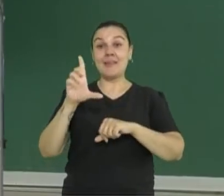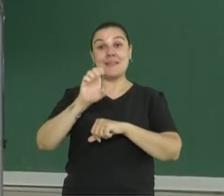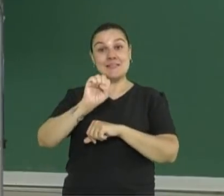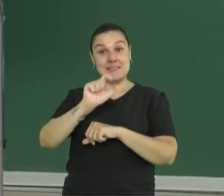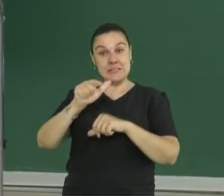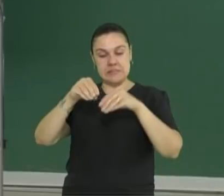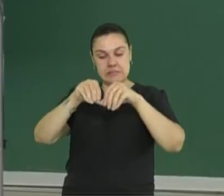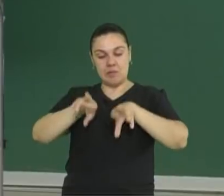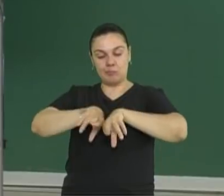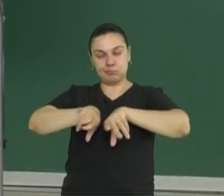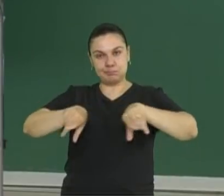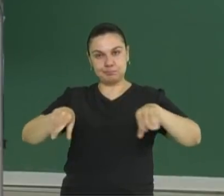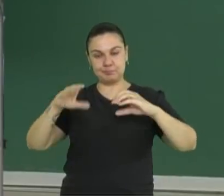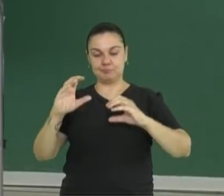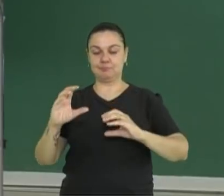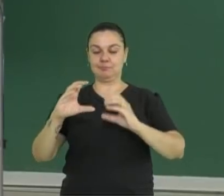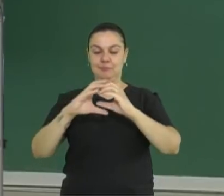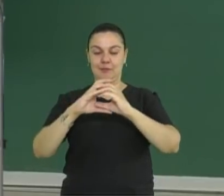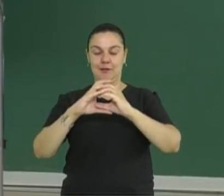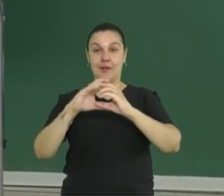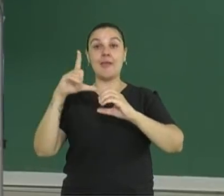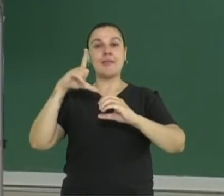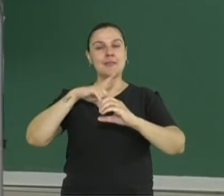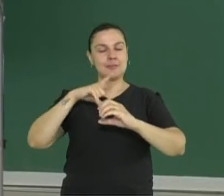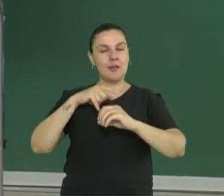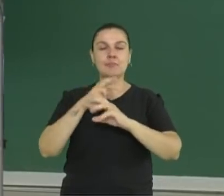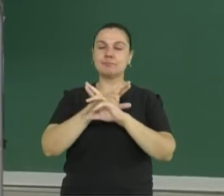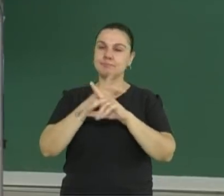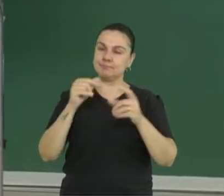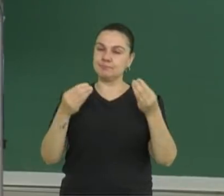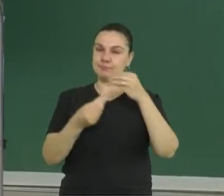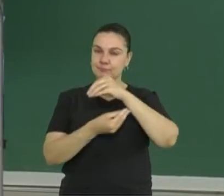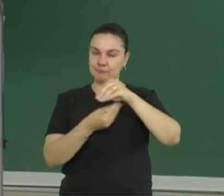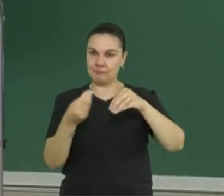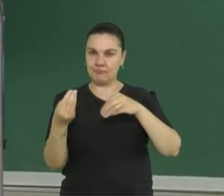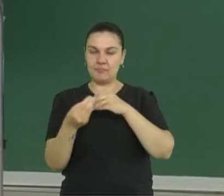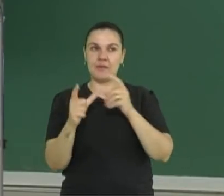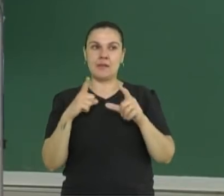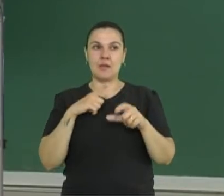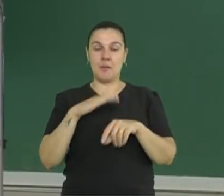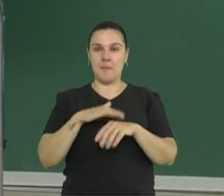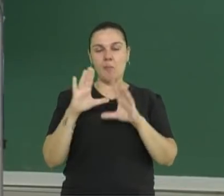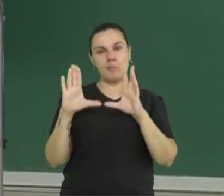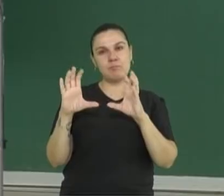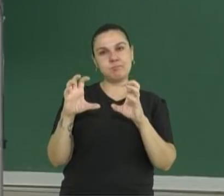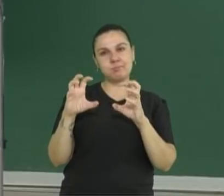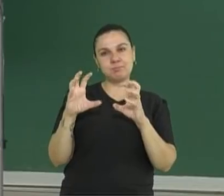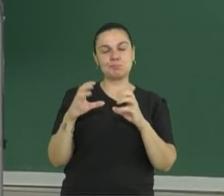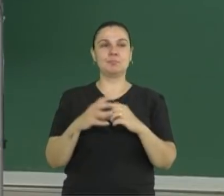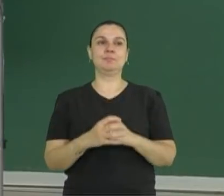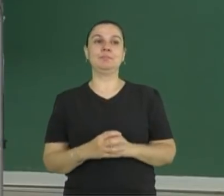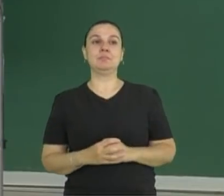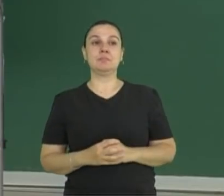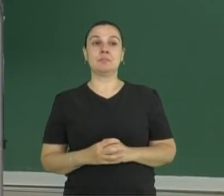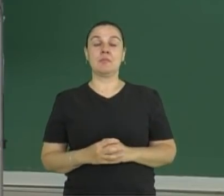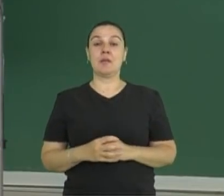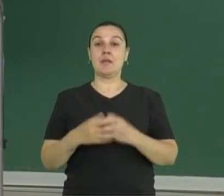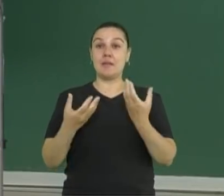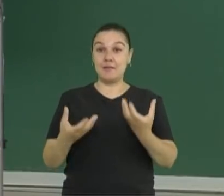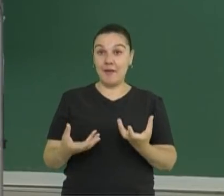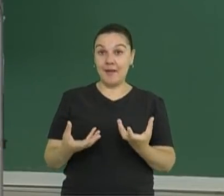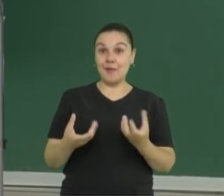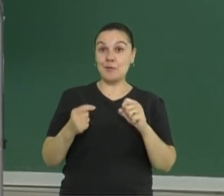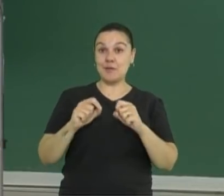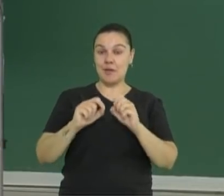sais minerais e que tem proteínas, que tem uma consistência meio gelatinosa, que vai dar o